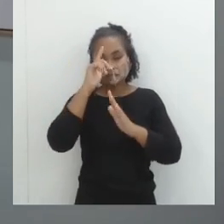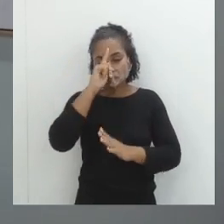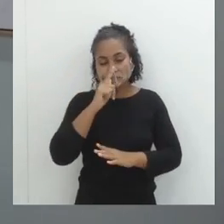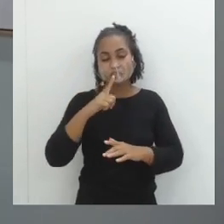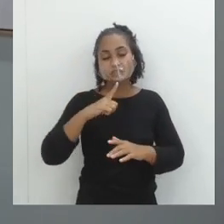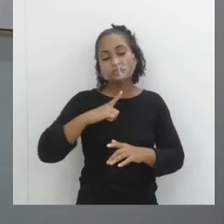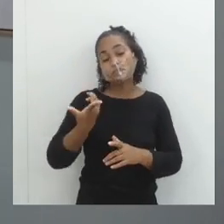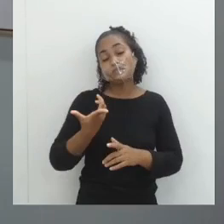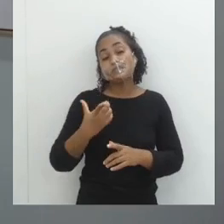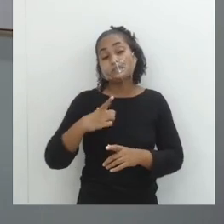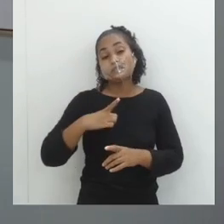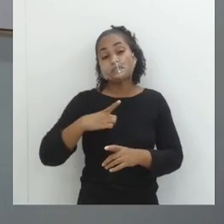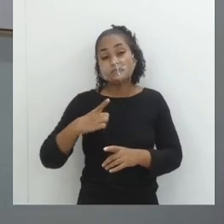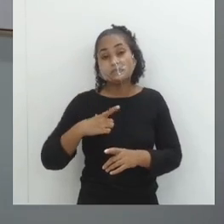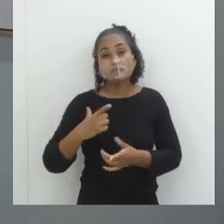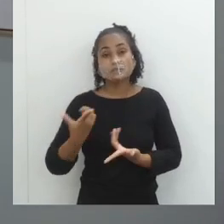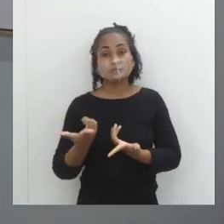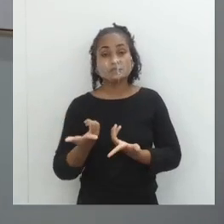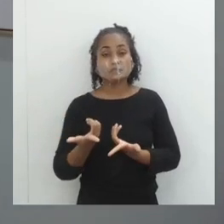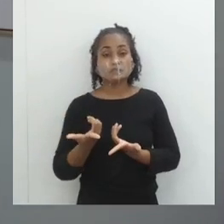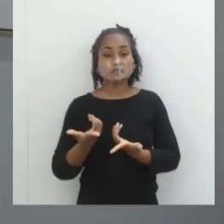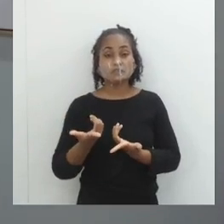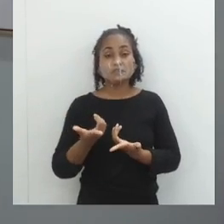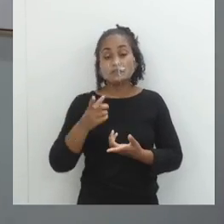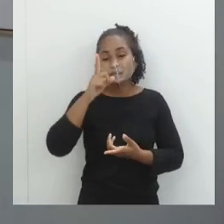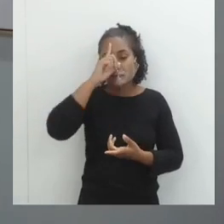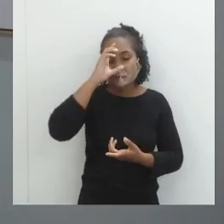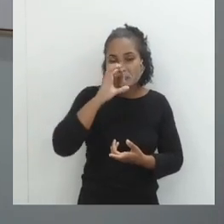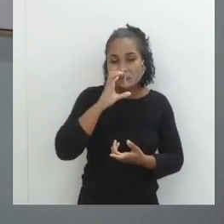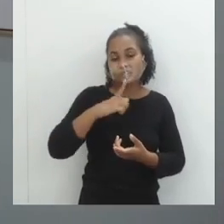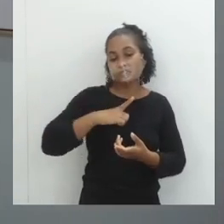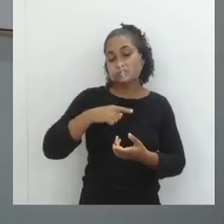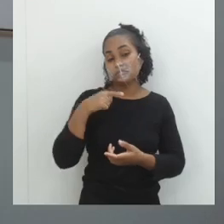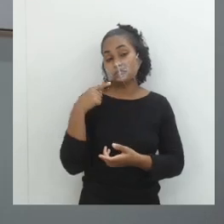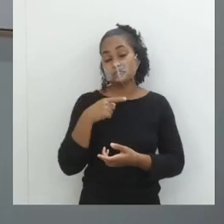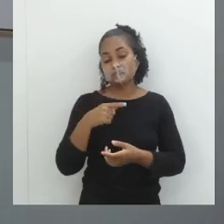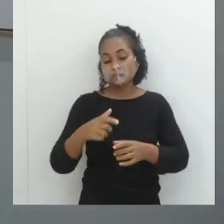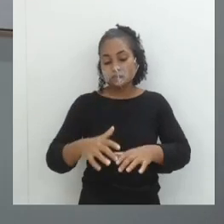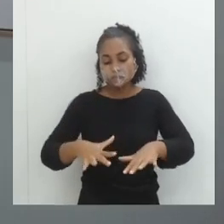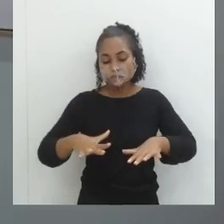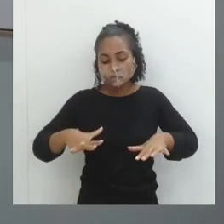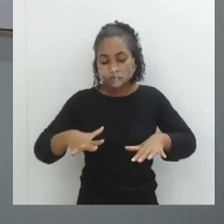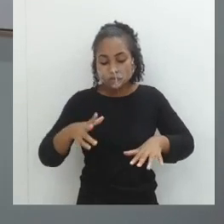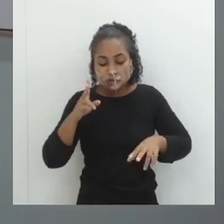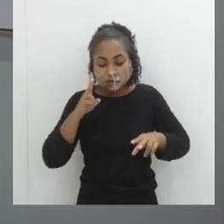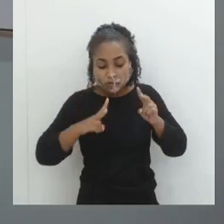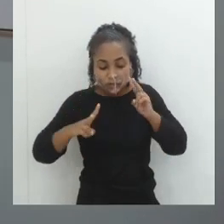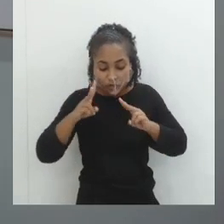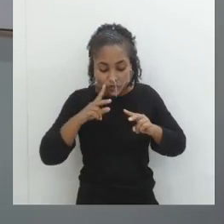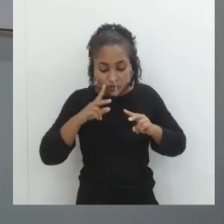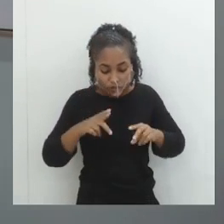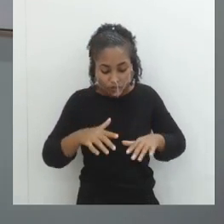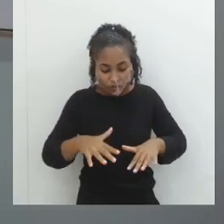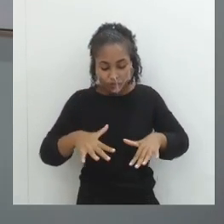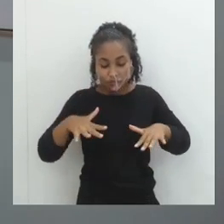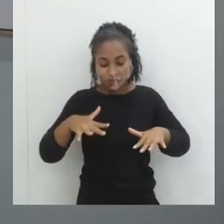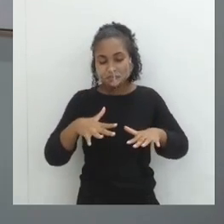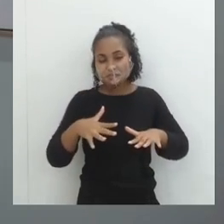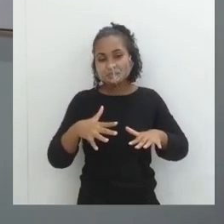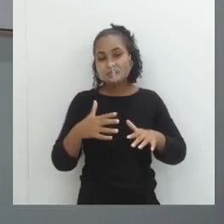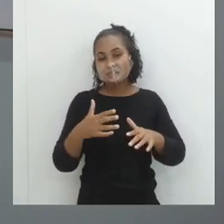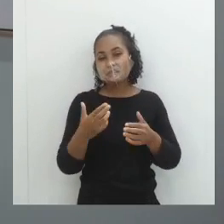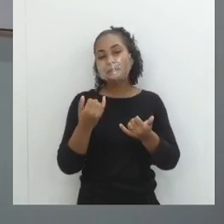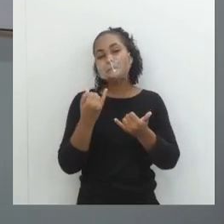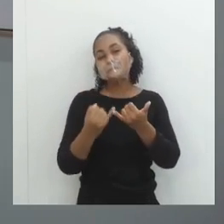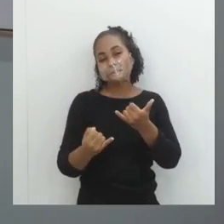Trindade, tem um local que tem a arquibancada mais alta e o palco lá embaixo, que a gente consegue fazer uma pequena representação